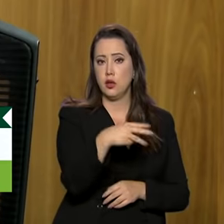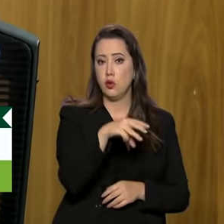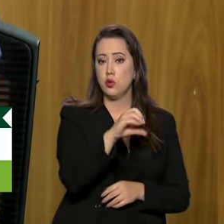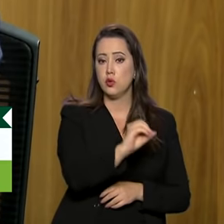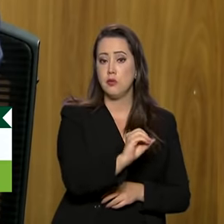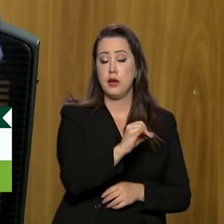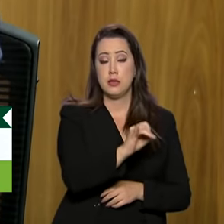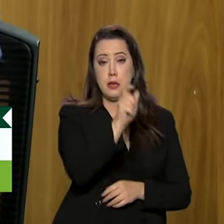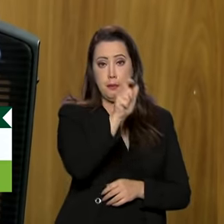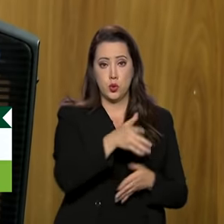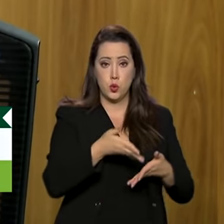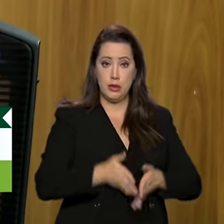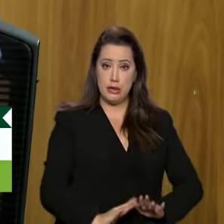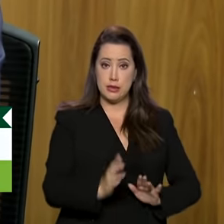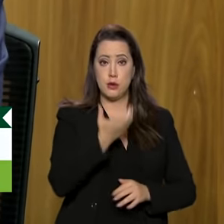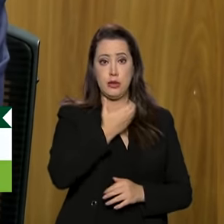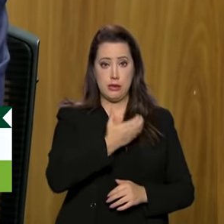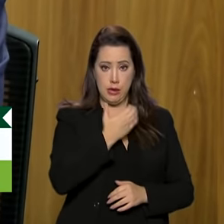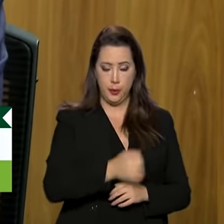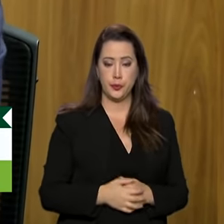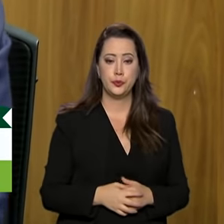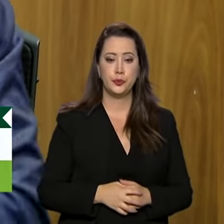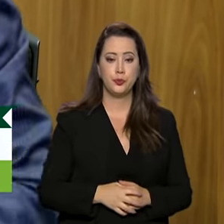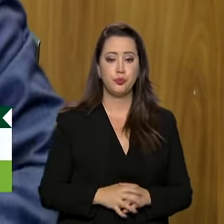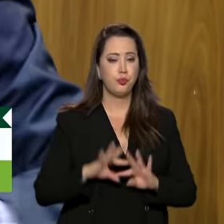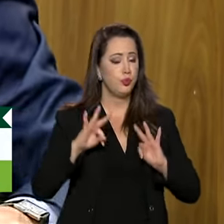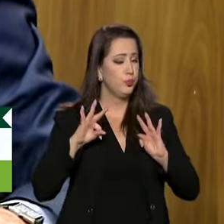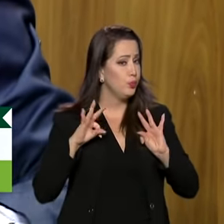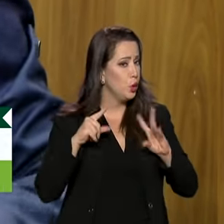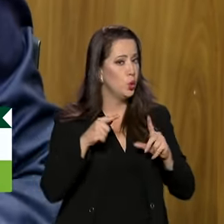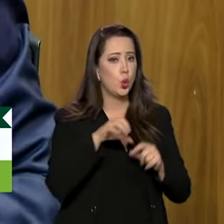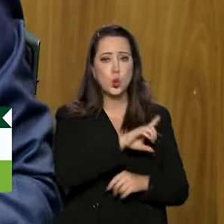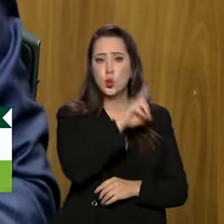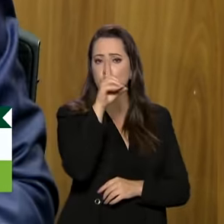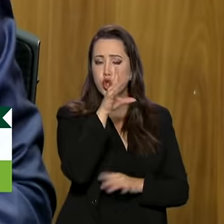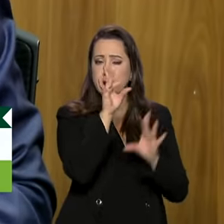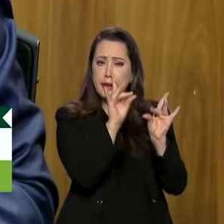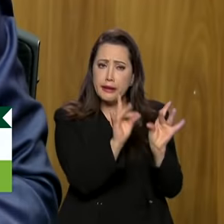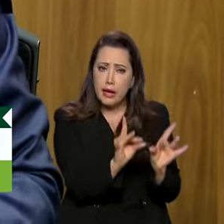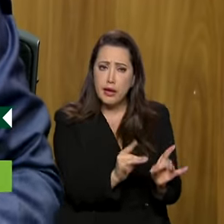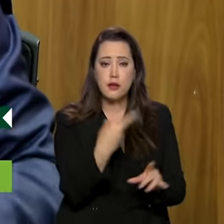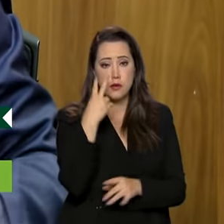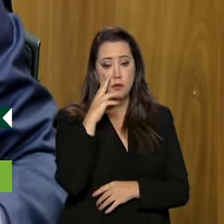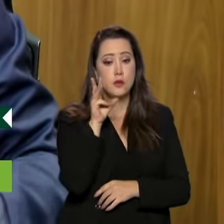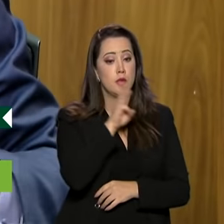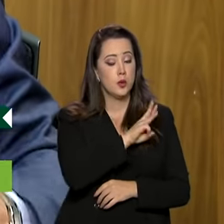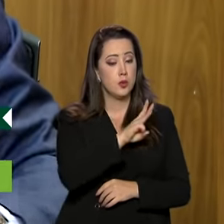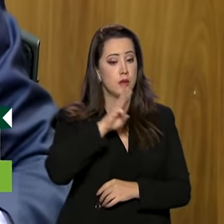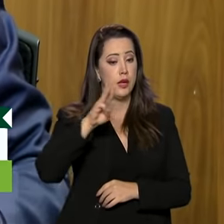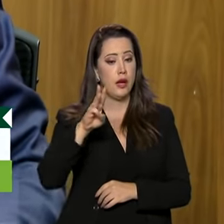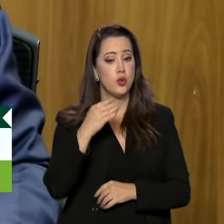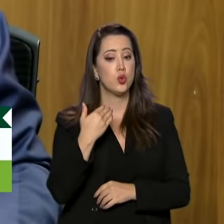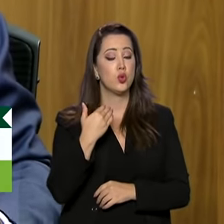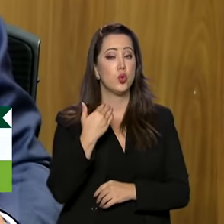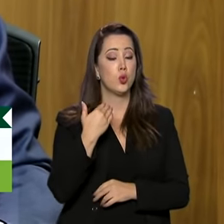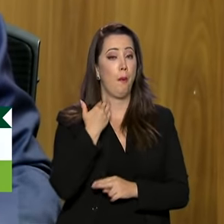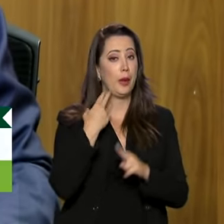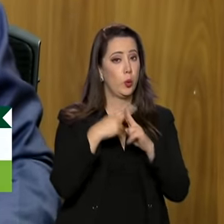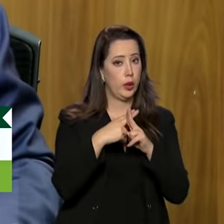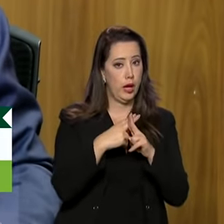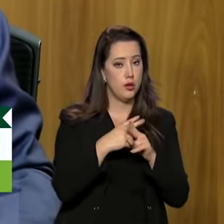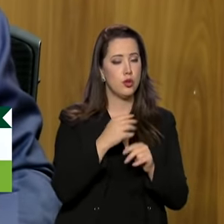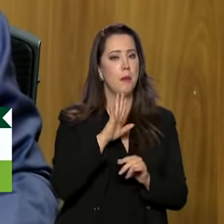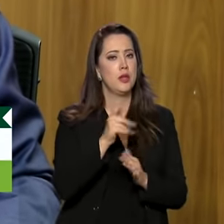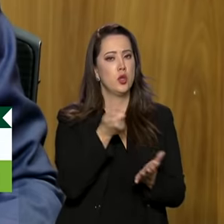Março para quem nasceu em dezembro o todo o calendário está no site da Caixa Mas nós vamos